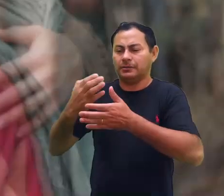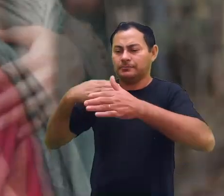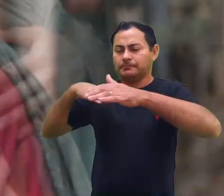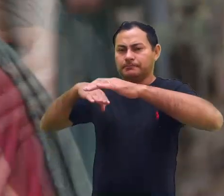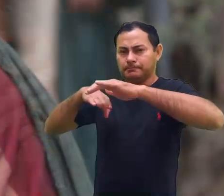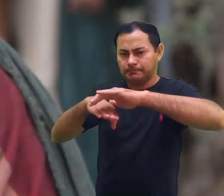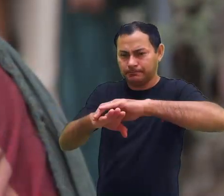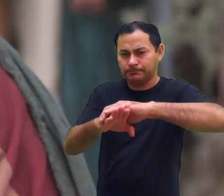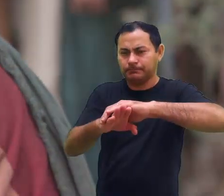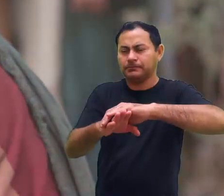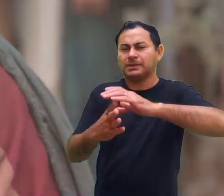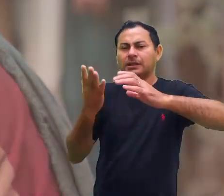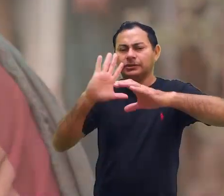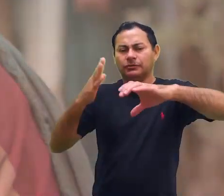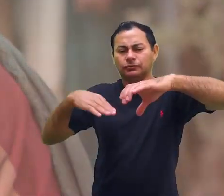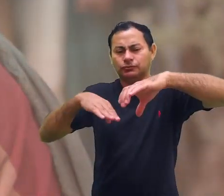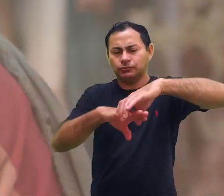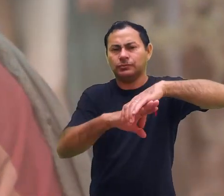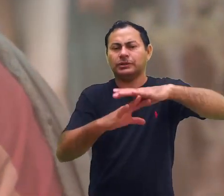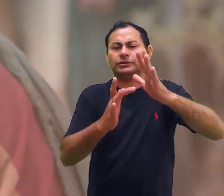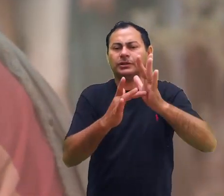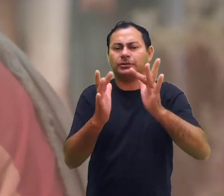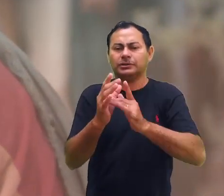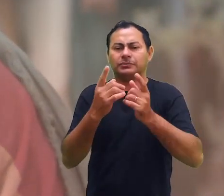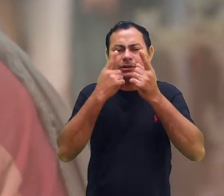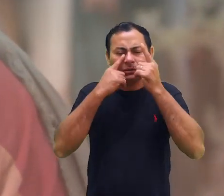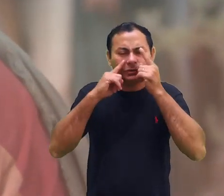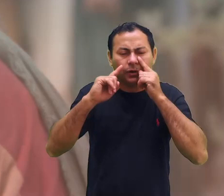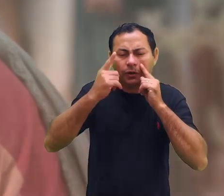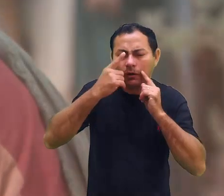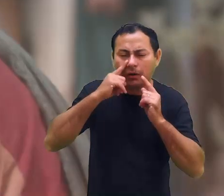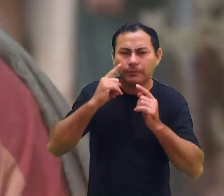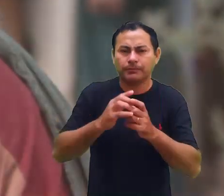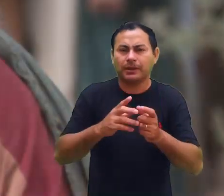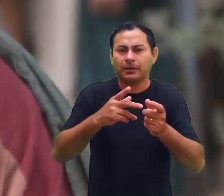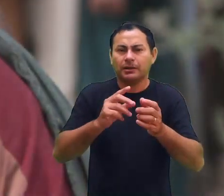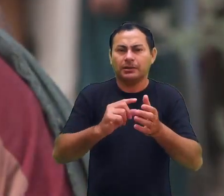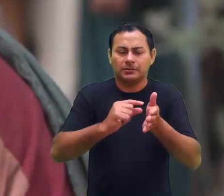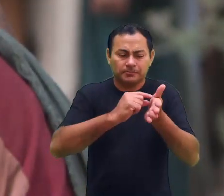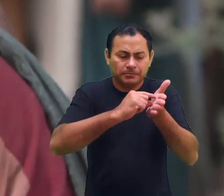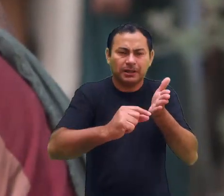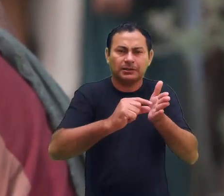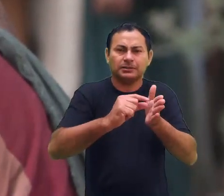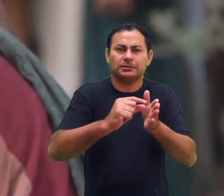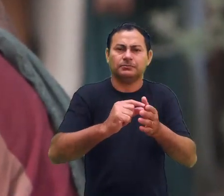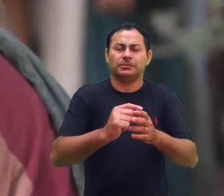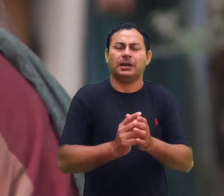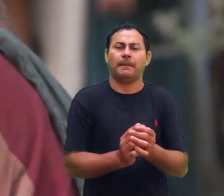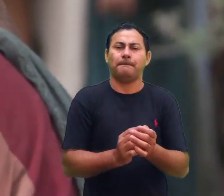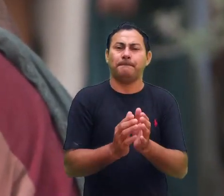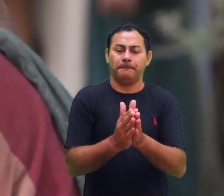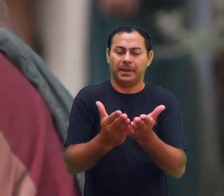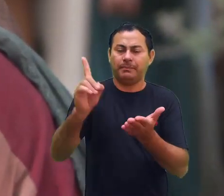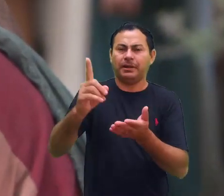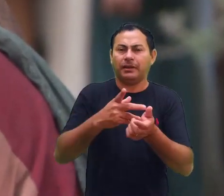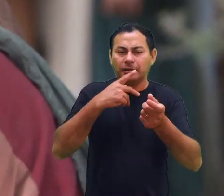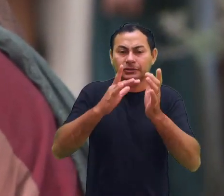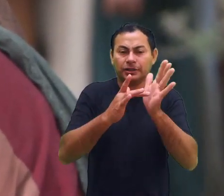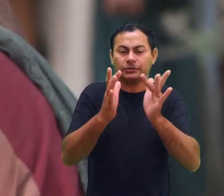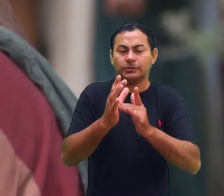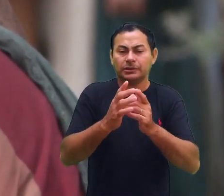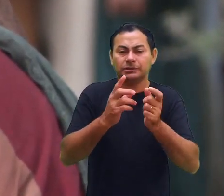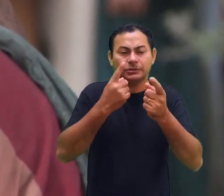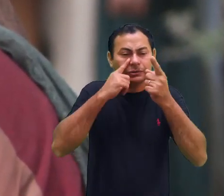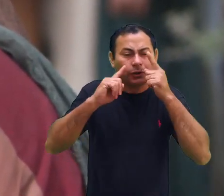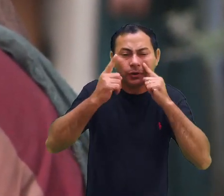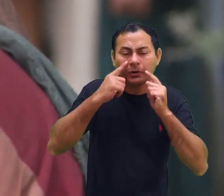estava sepultado, e enfim, Jesus chorou. Esse é o menor versículo da Bíblia, Jesus chorou. E